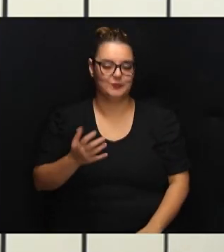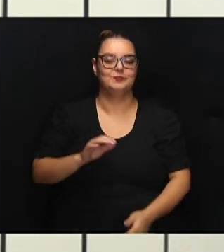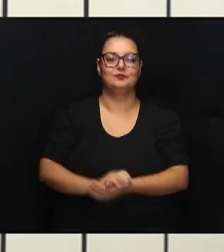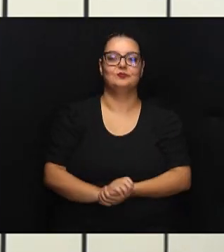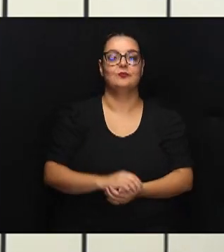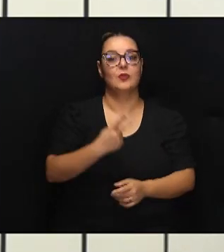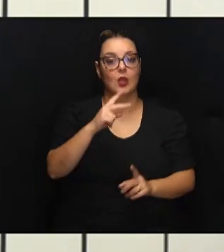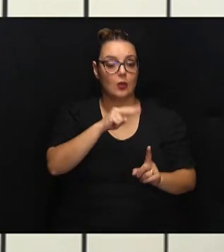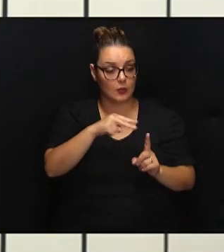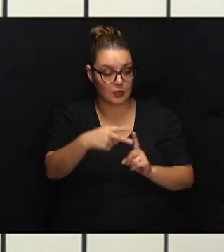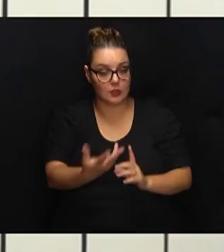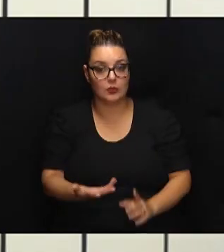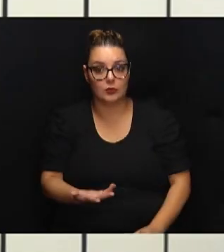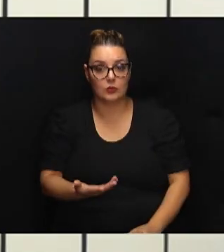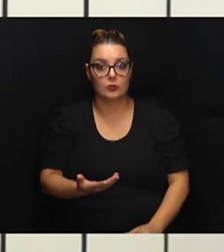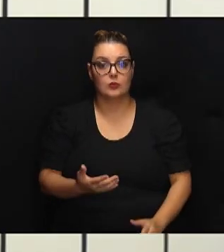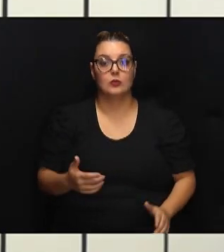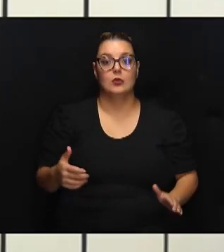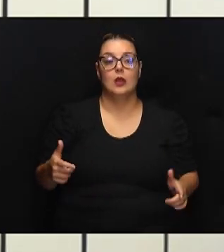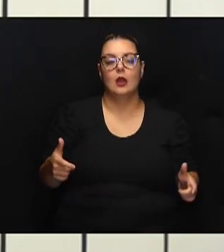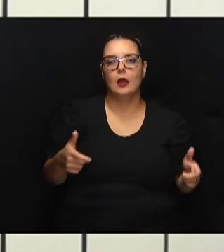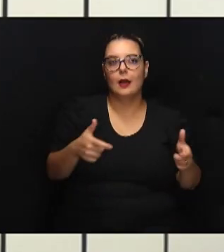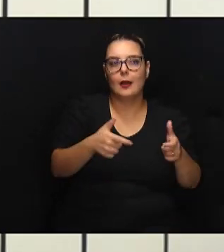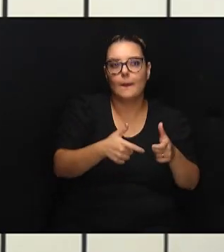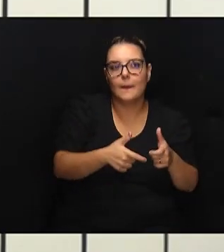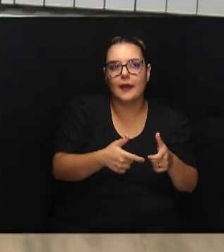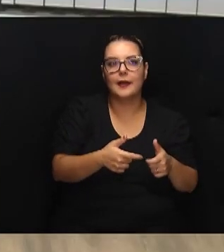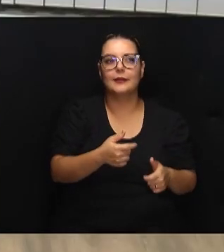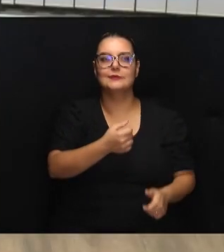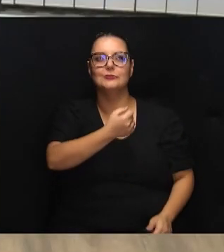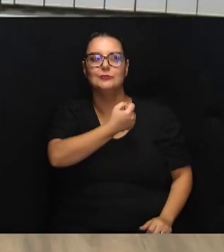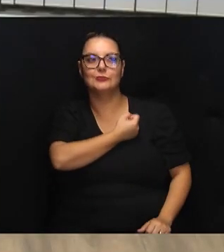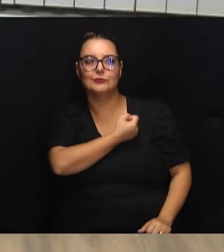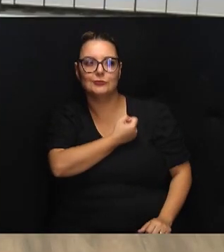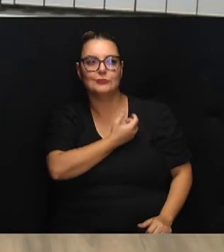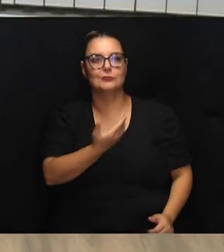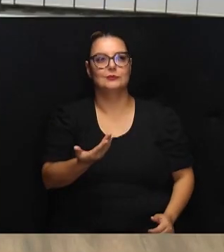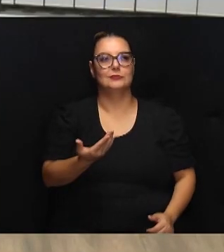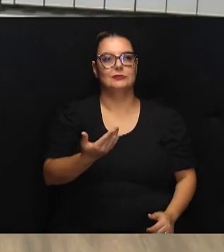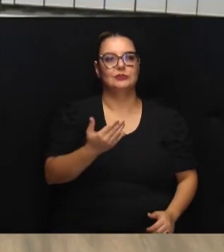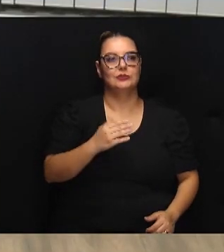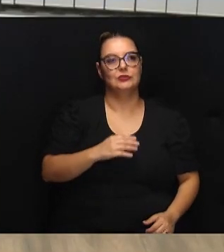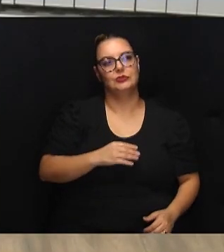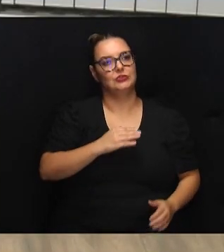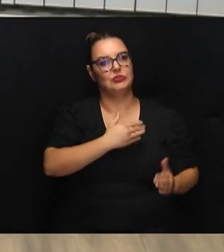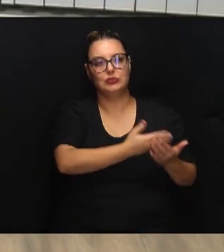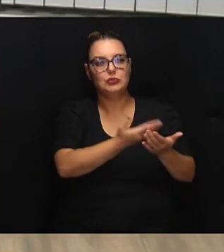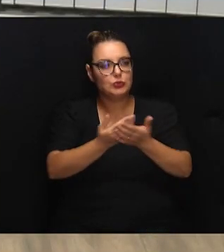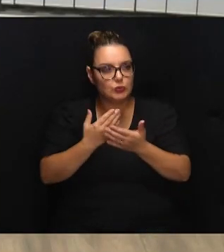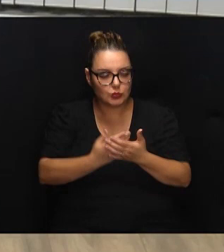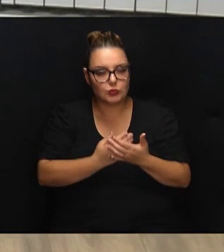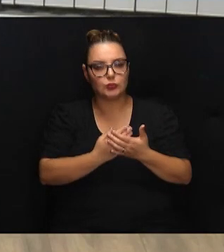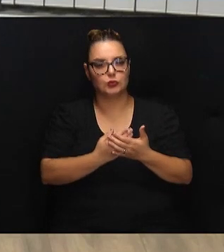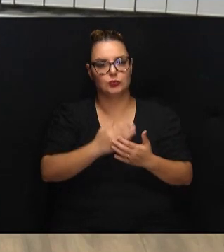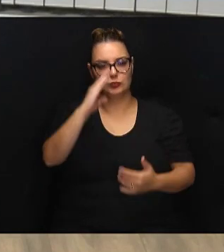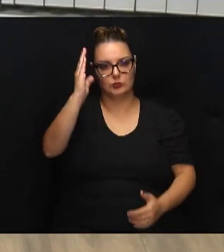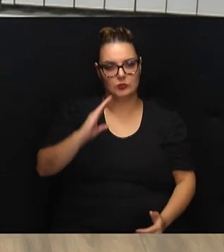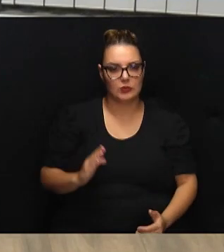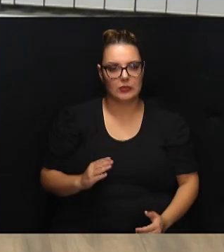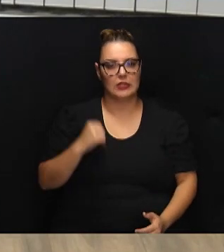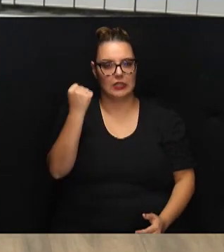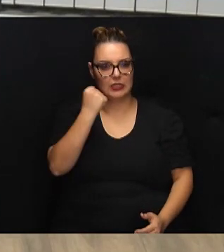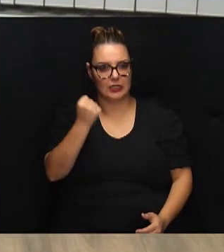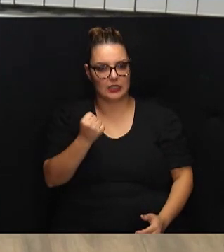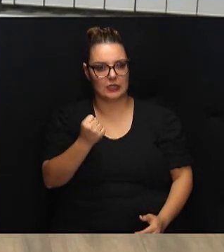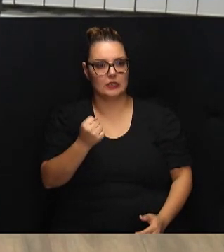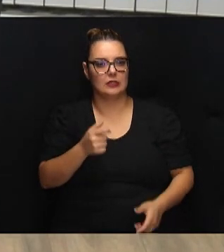doutora, a baixa escolaridade do brasileiro, ela agrava o quadro da